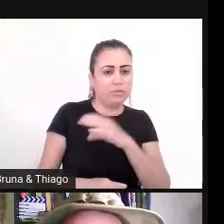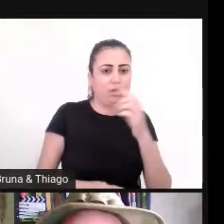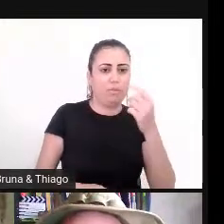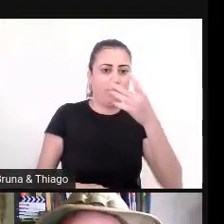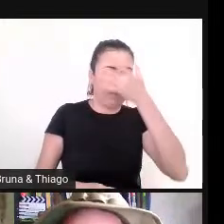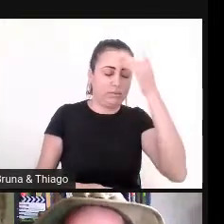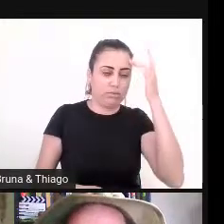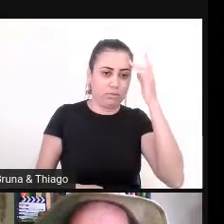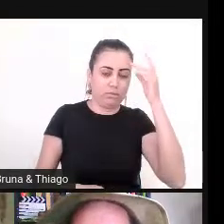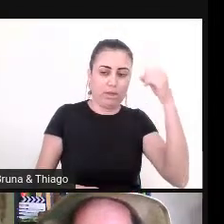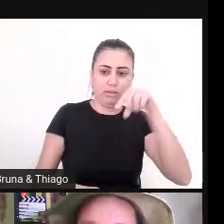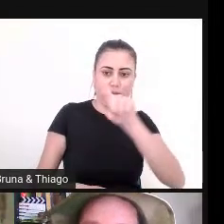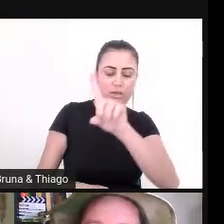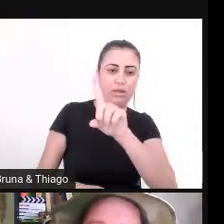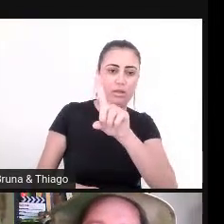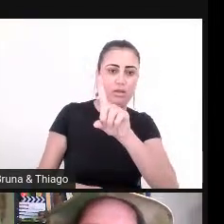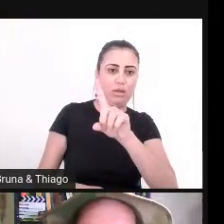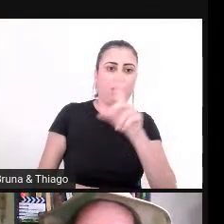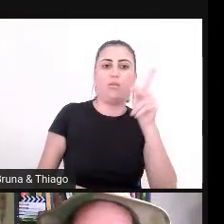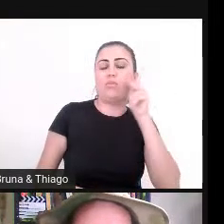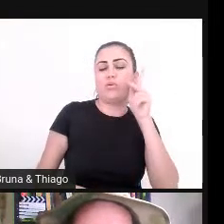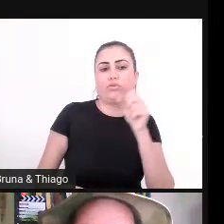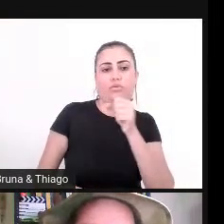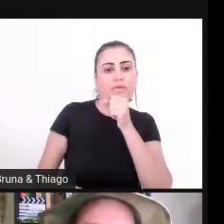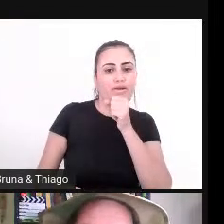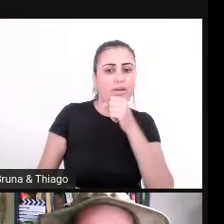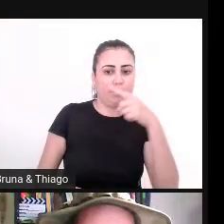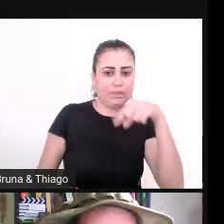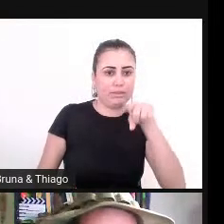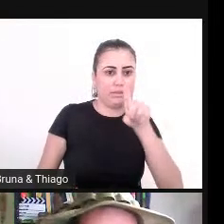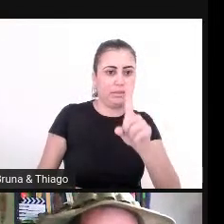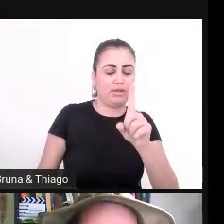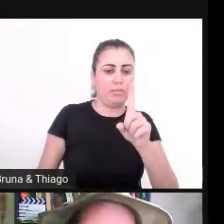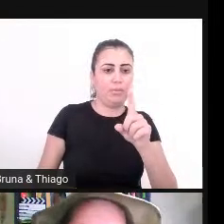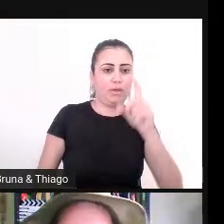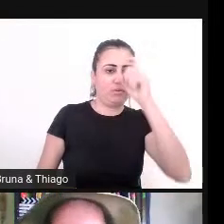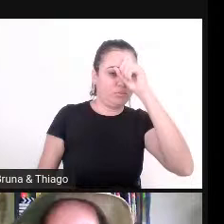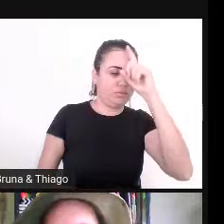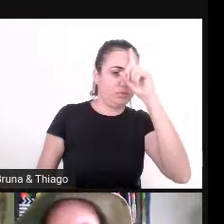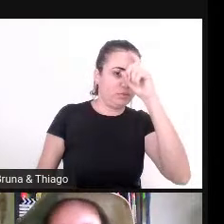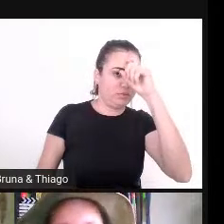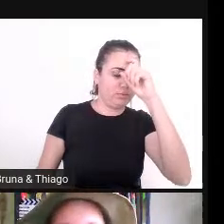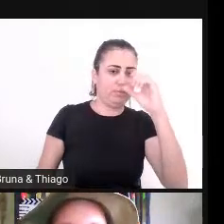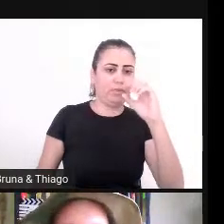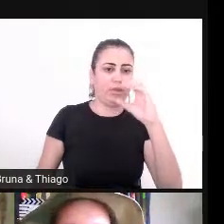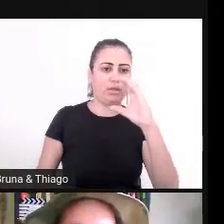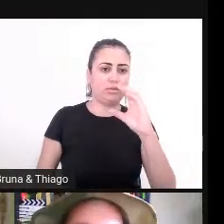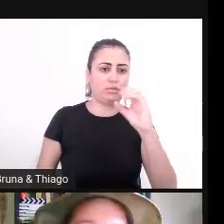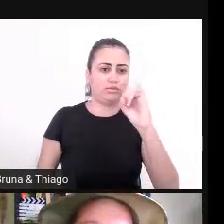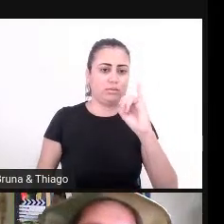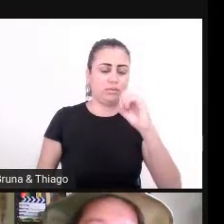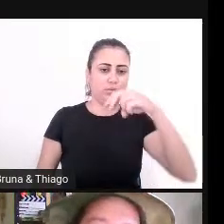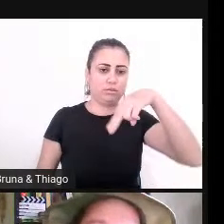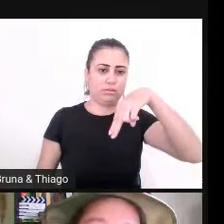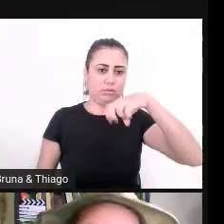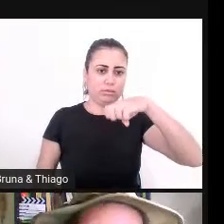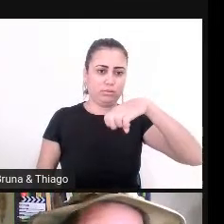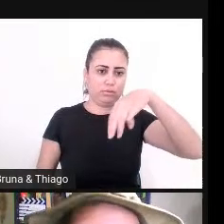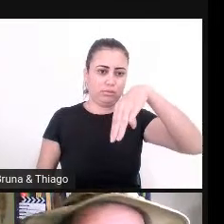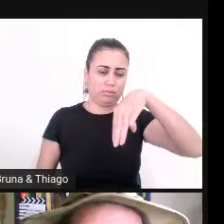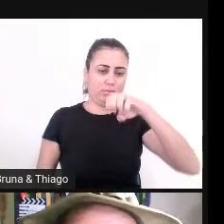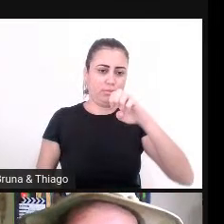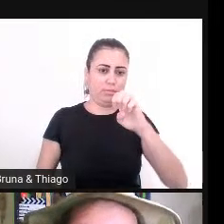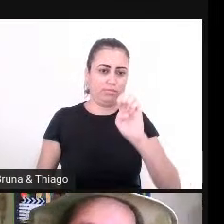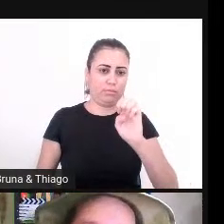Hospital Semetron. Tá? Eu coloquei aqui o nosso endereço, tem até o telefone de lá, o bairro tudinho, fica na nossa BR. E na